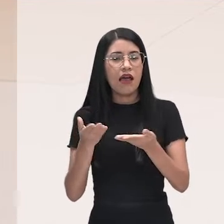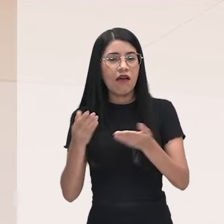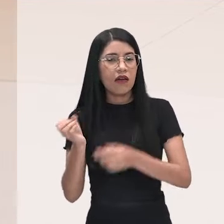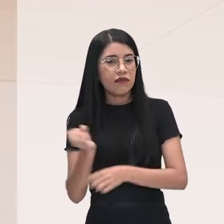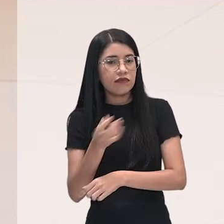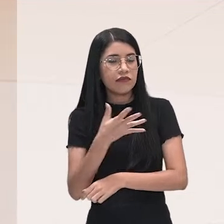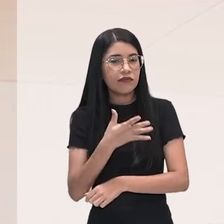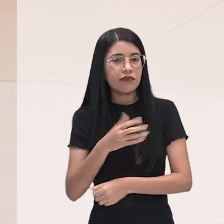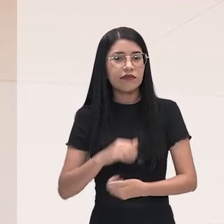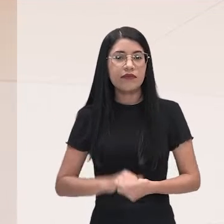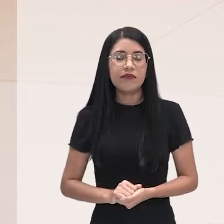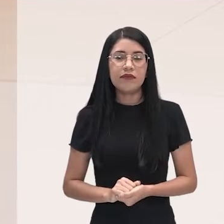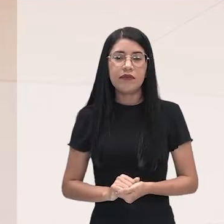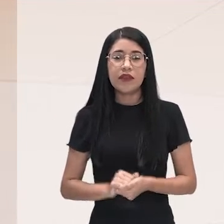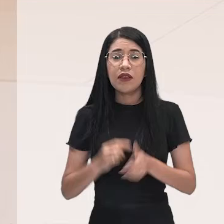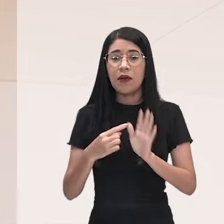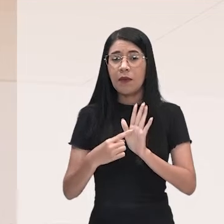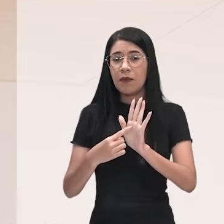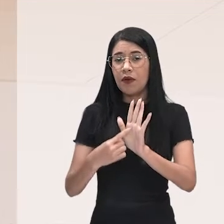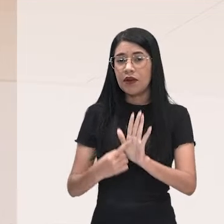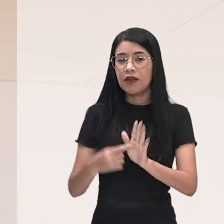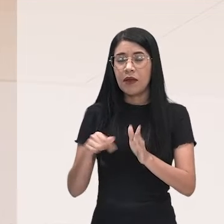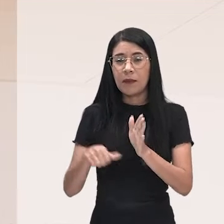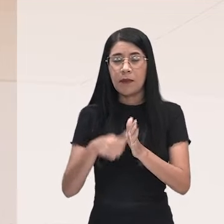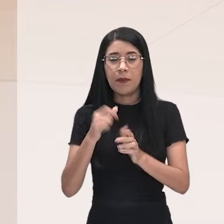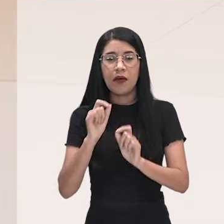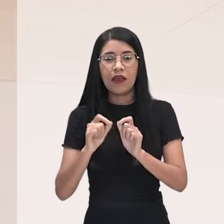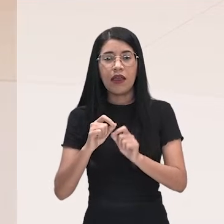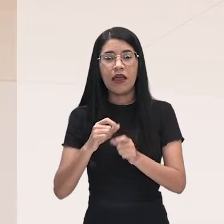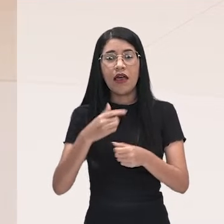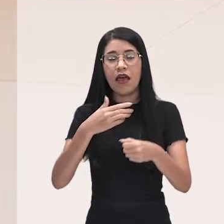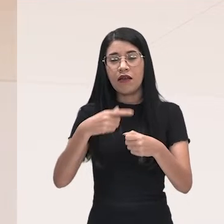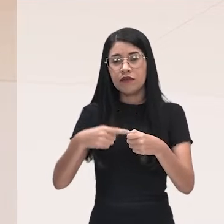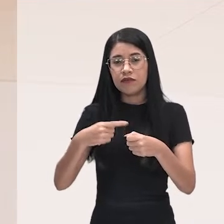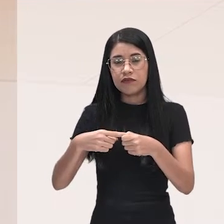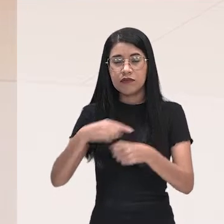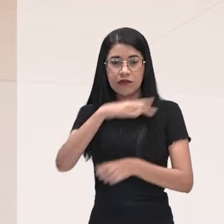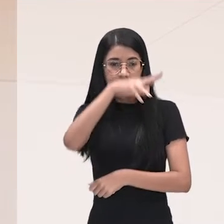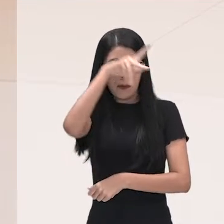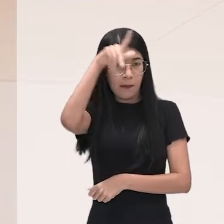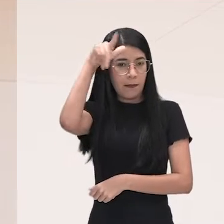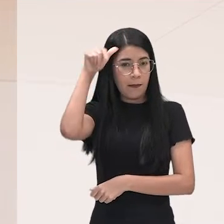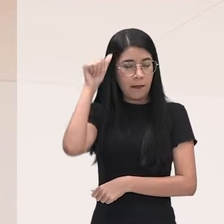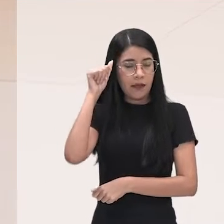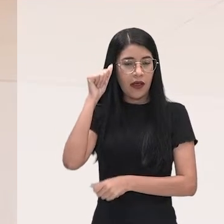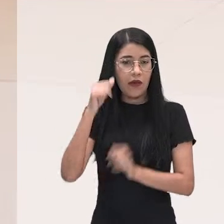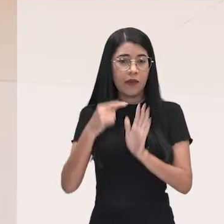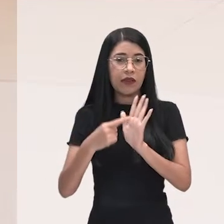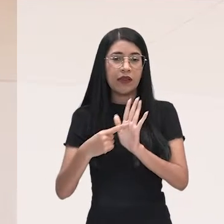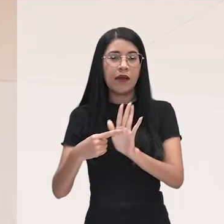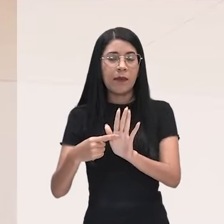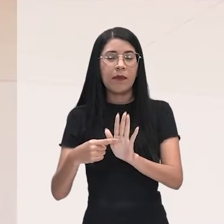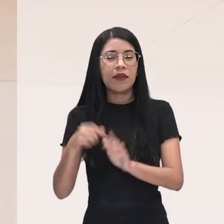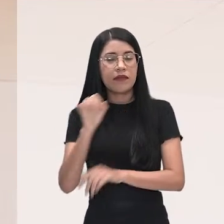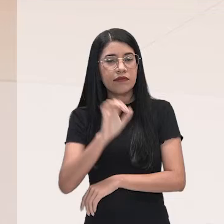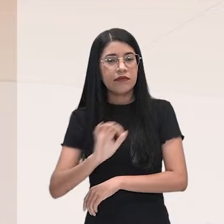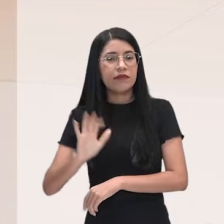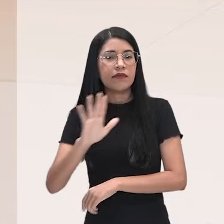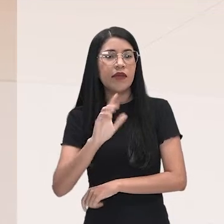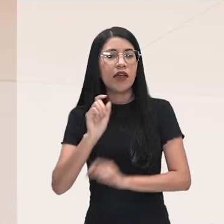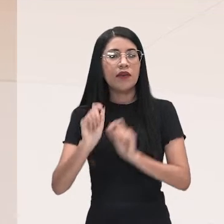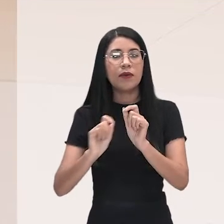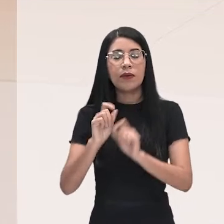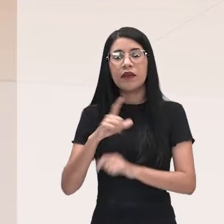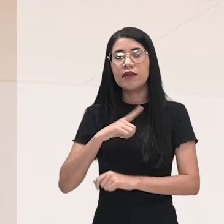atual. A gente vai começar mostrando aqui a cidade de Manaus, vamos lá, tá bom? Nessa imagem da cidade de Manaus, a gente